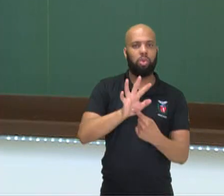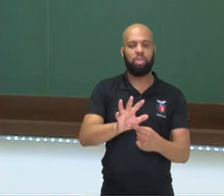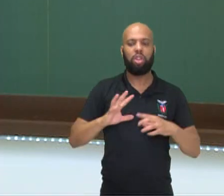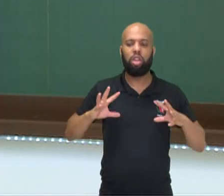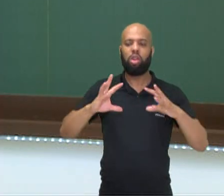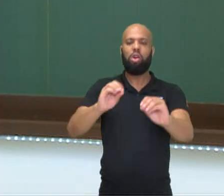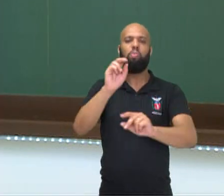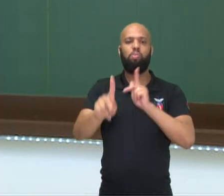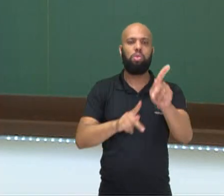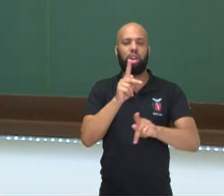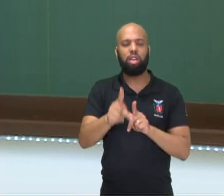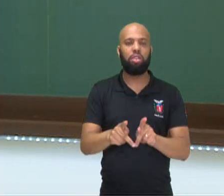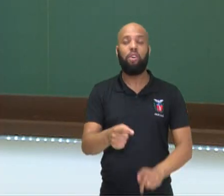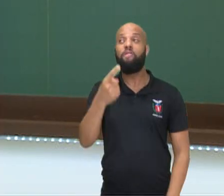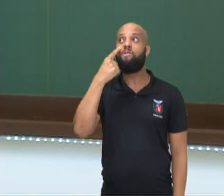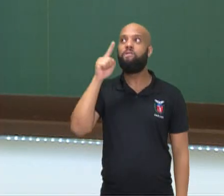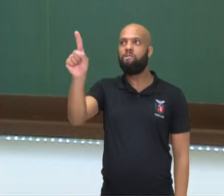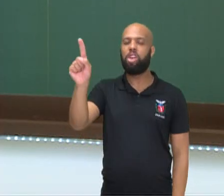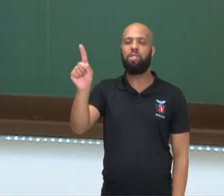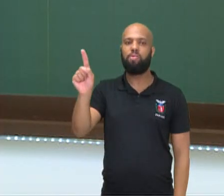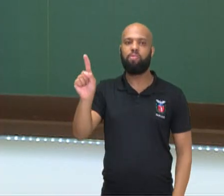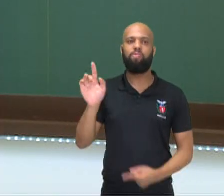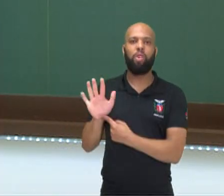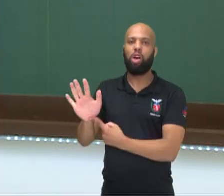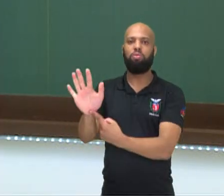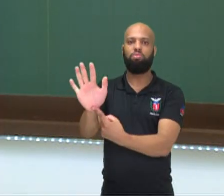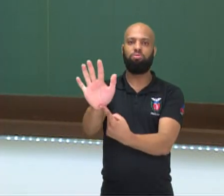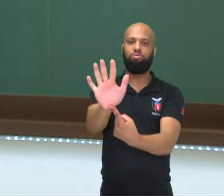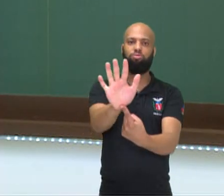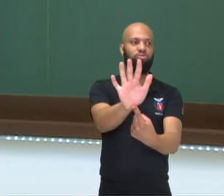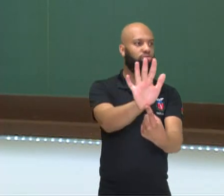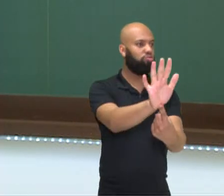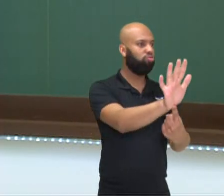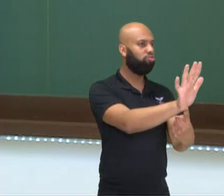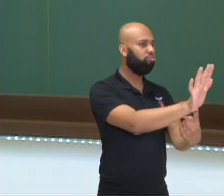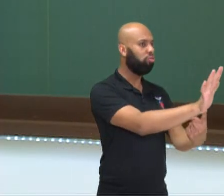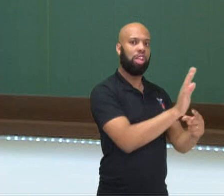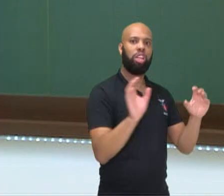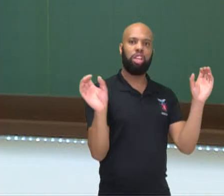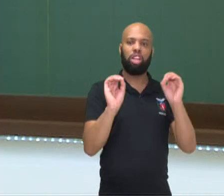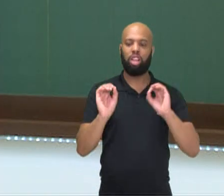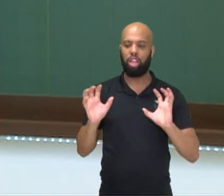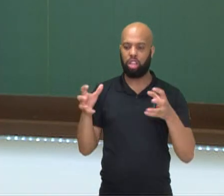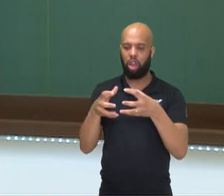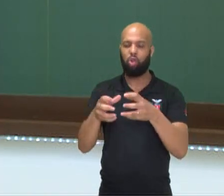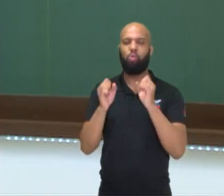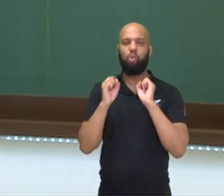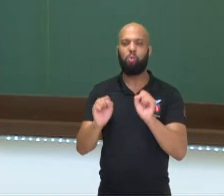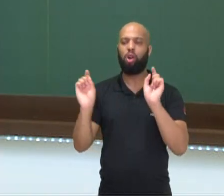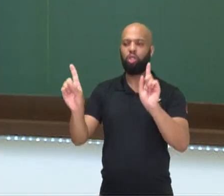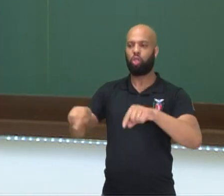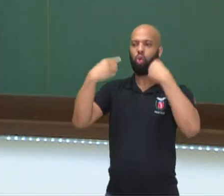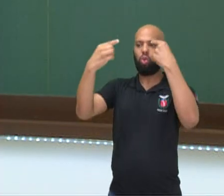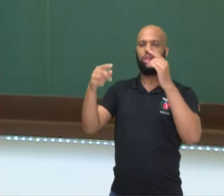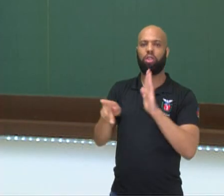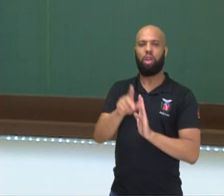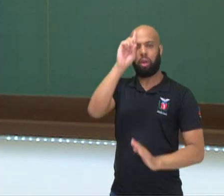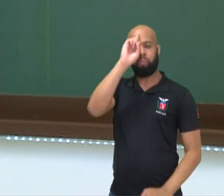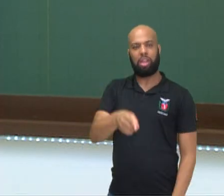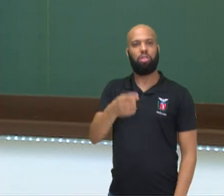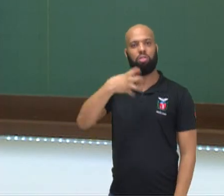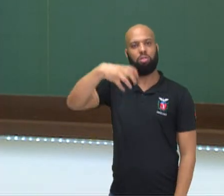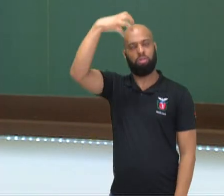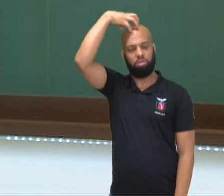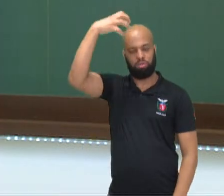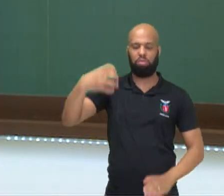para a população que nenhum sujeito, nenhum grupo deveria ir contra as ordens da